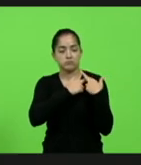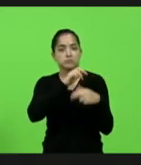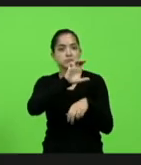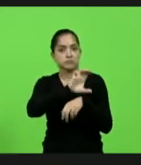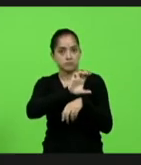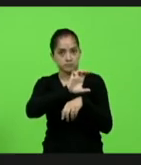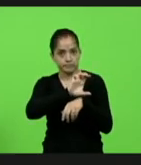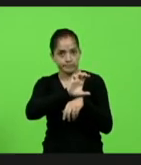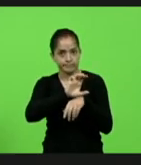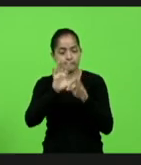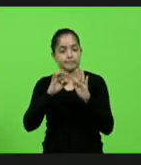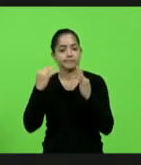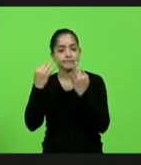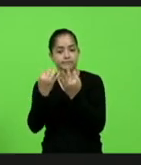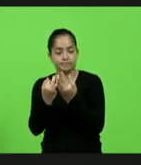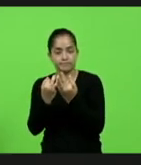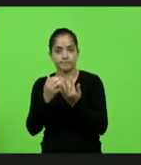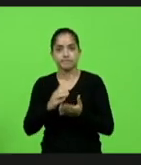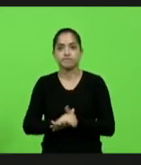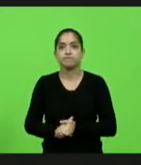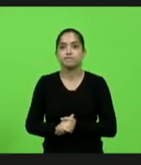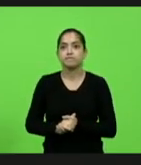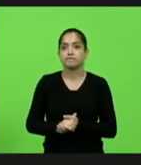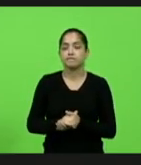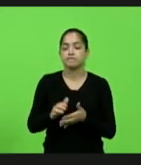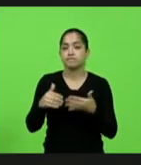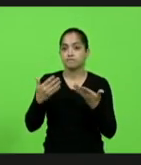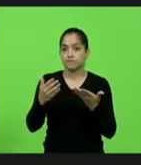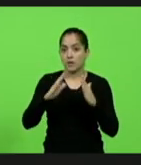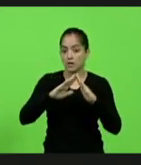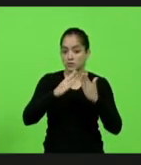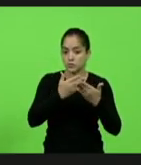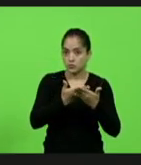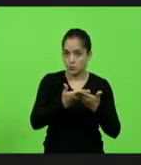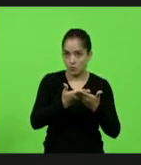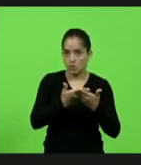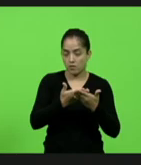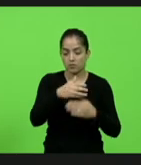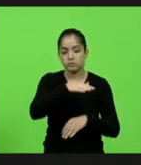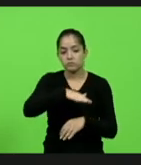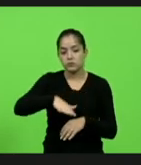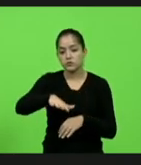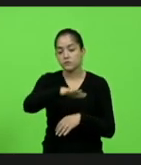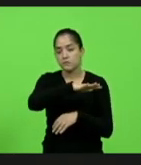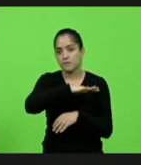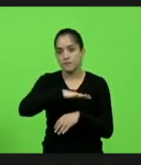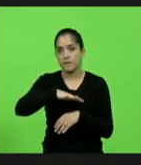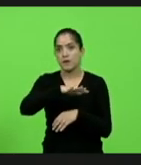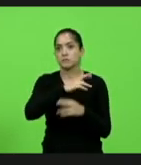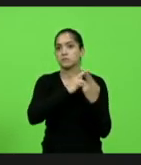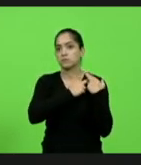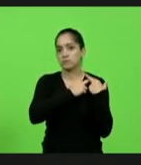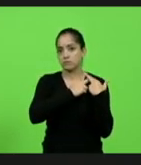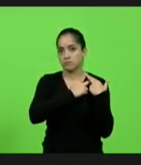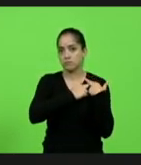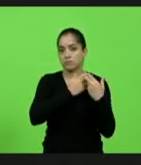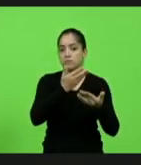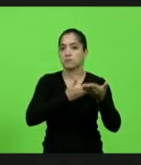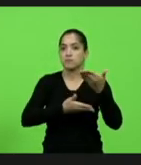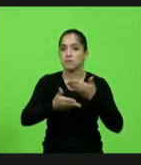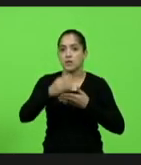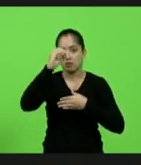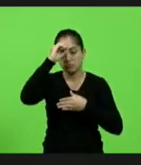da família. Sendo assim, a escola é um espaço responsável pela mediação do